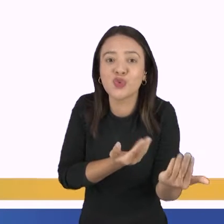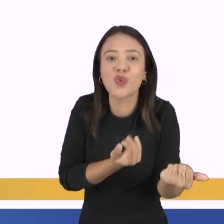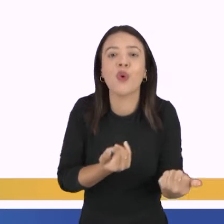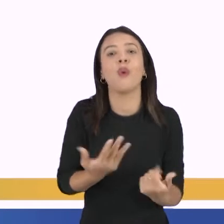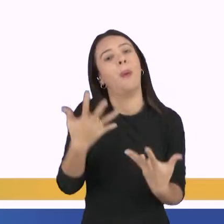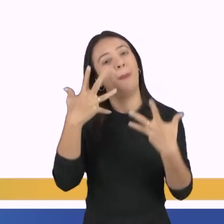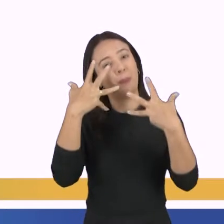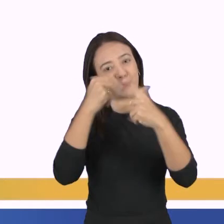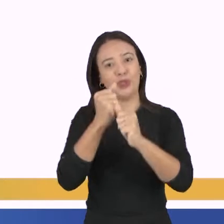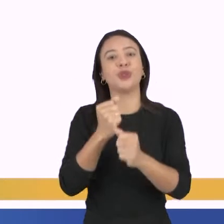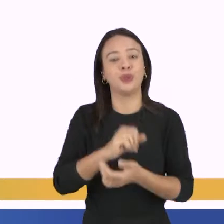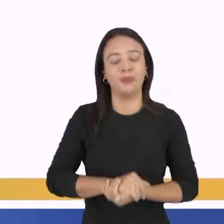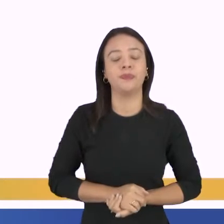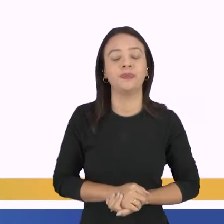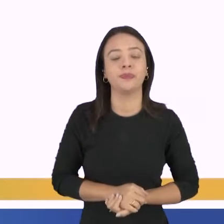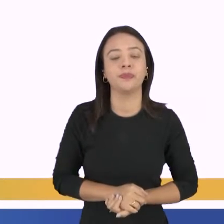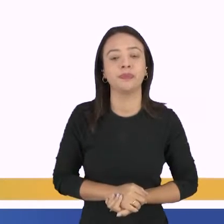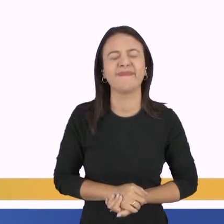né?